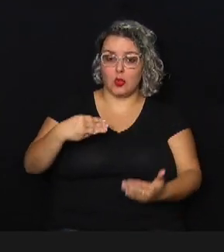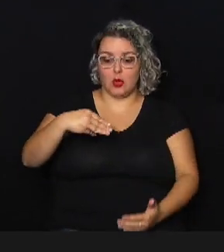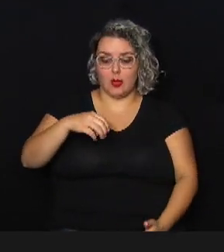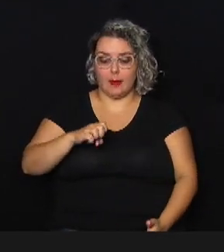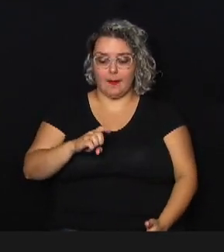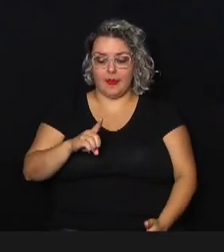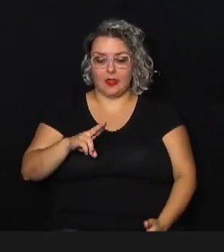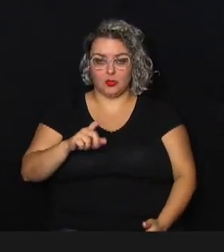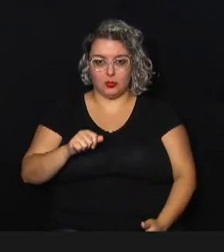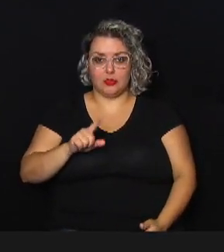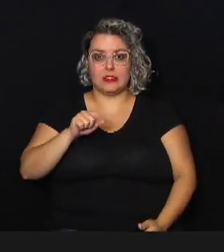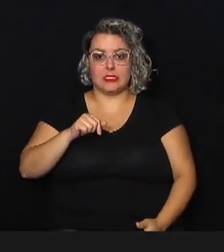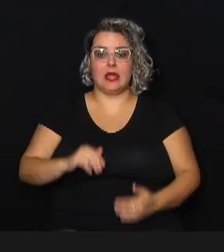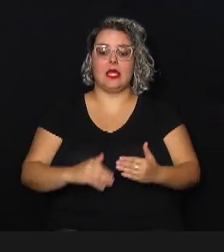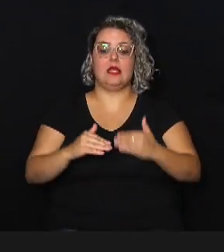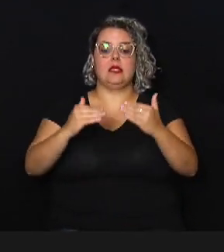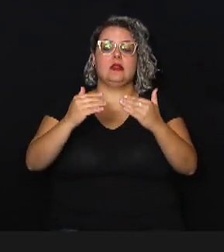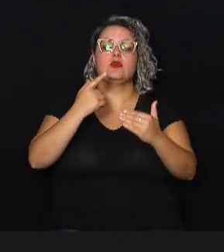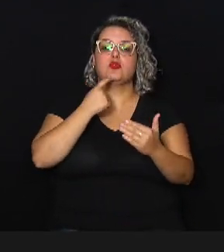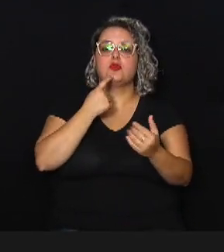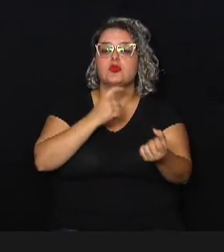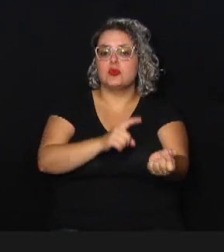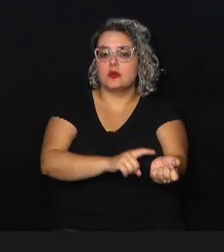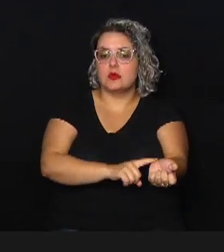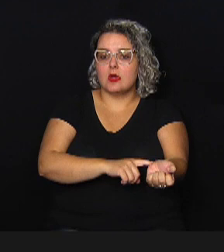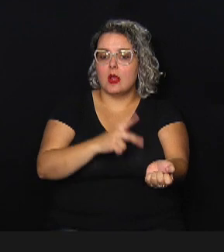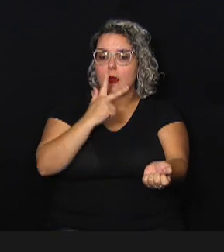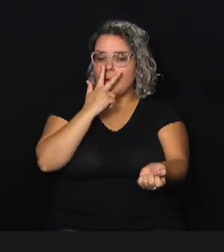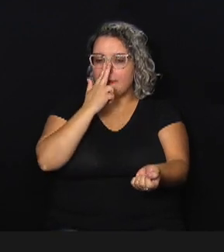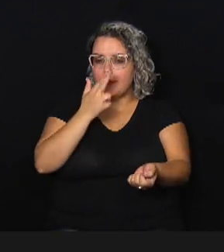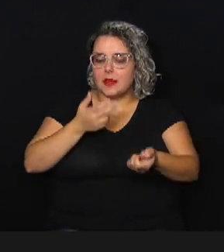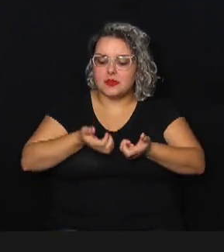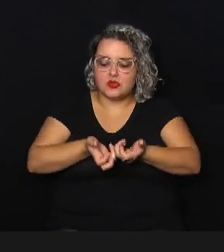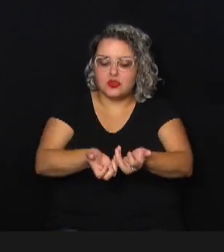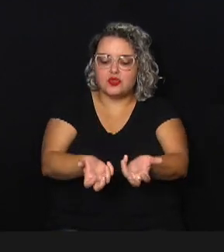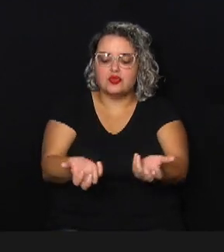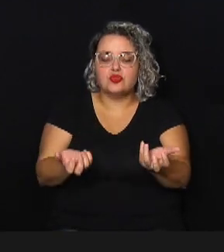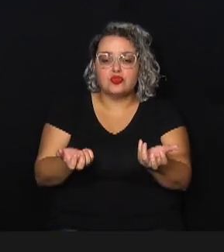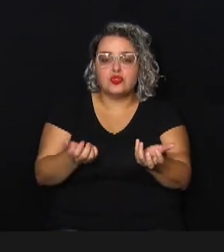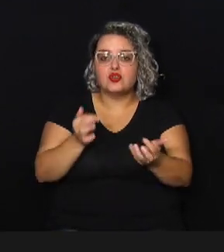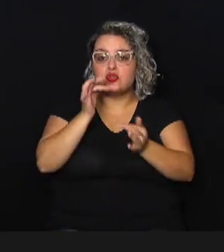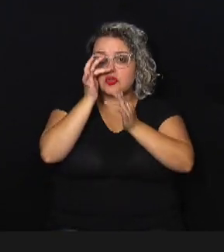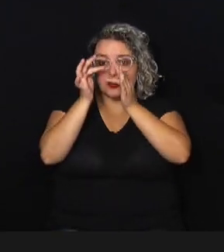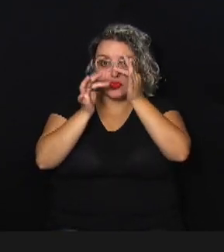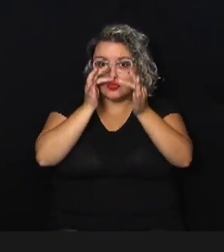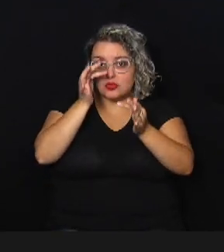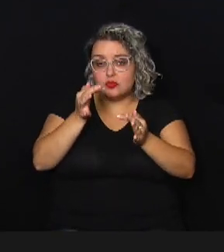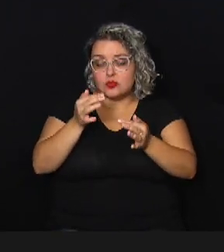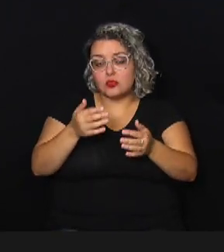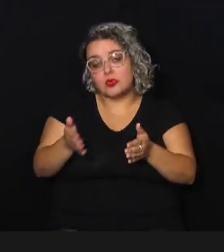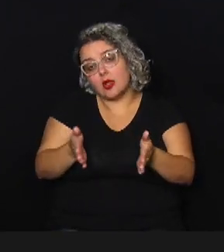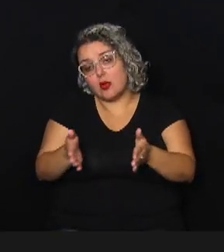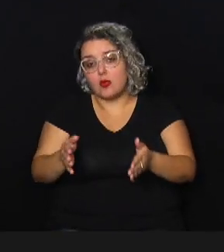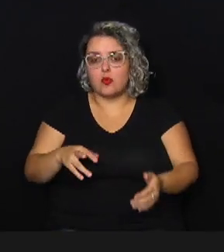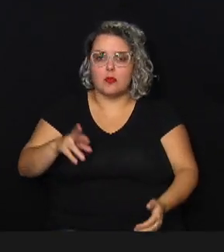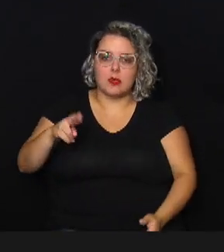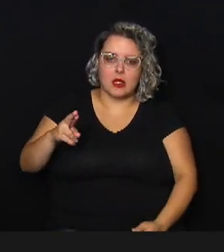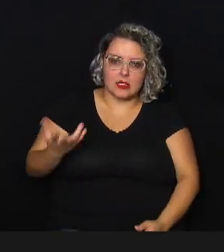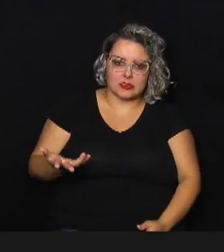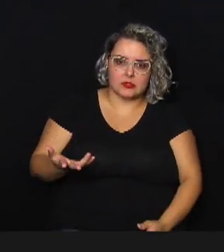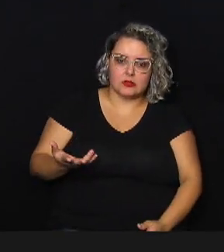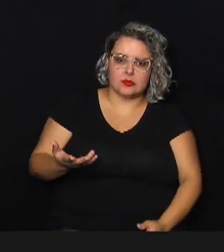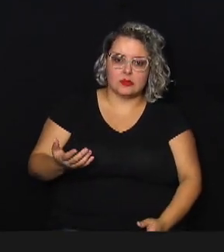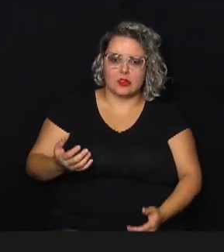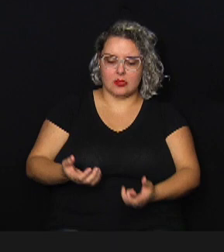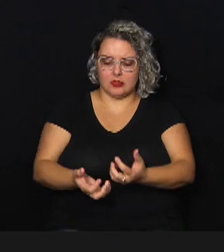do sangue, como se fosse um jardim de rosas, que por algum motivo, no meio desse jardim de rosas, começam a